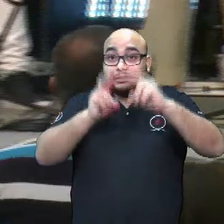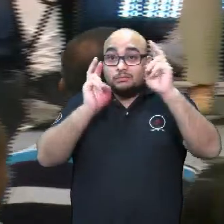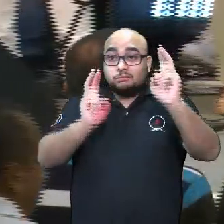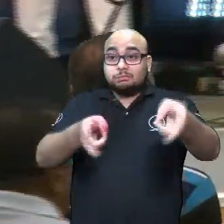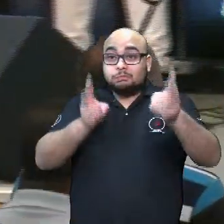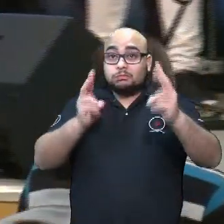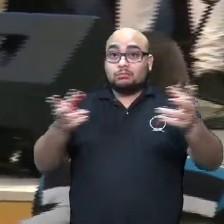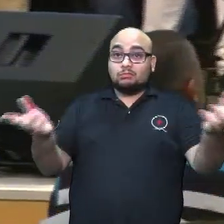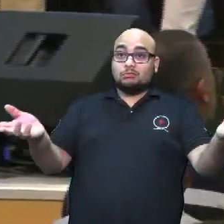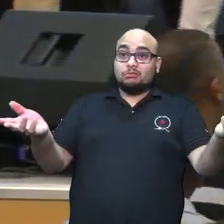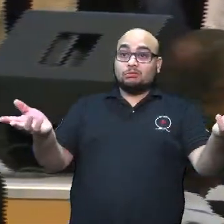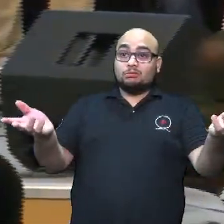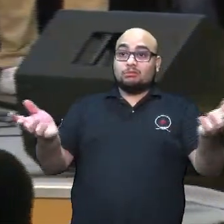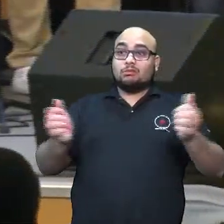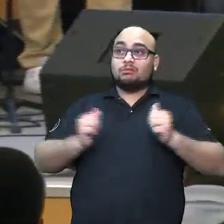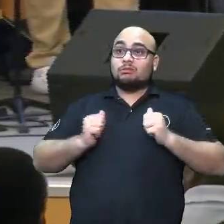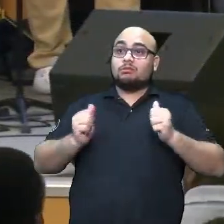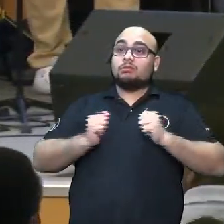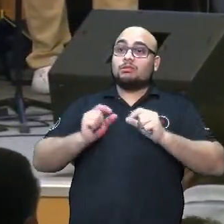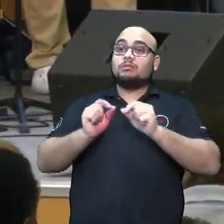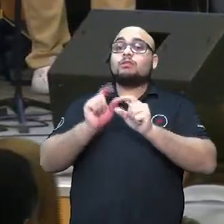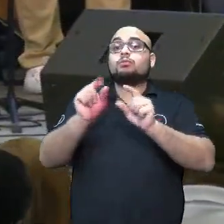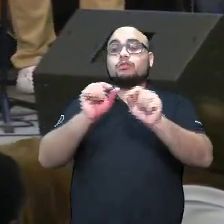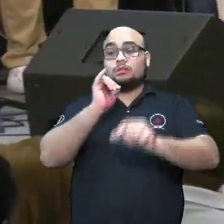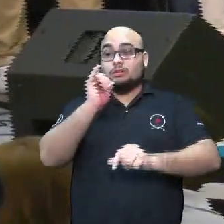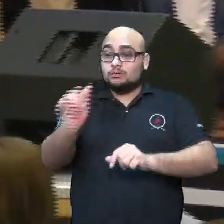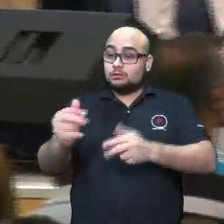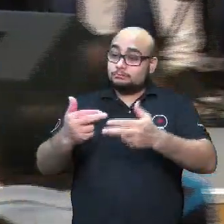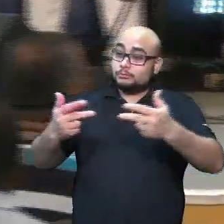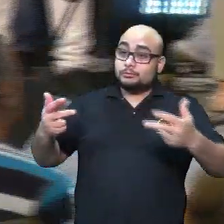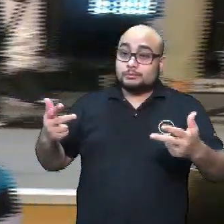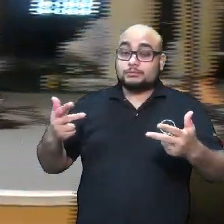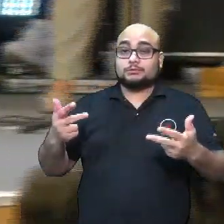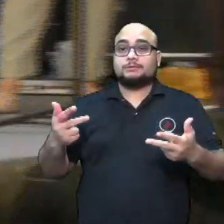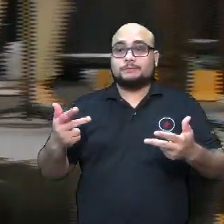Deixa eu te falar uma coisa. Tem coisas que não vão mudar se